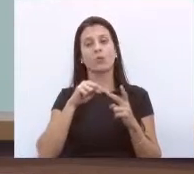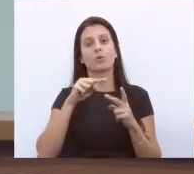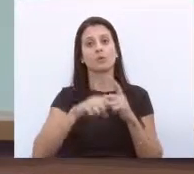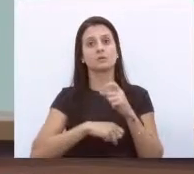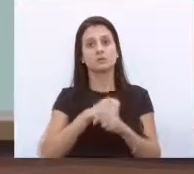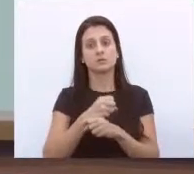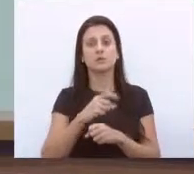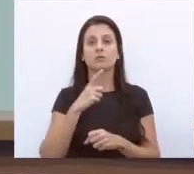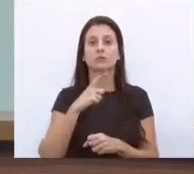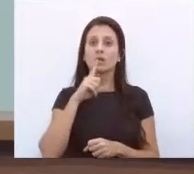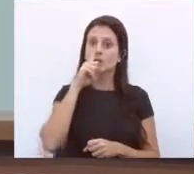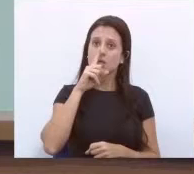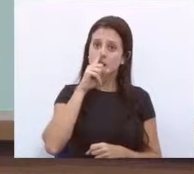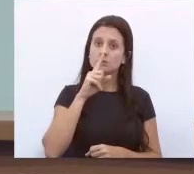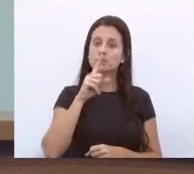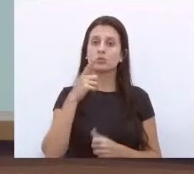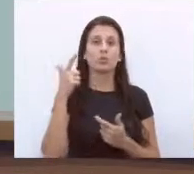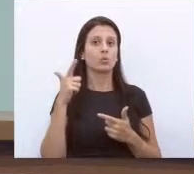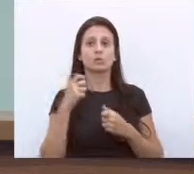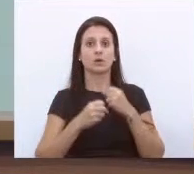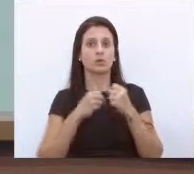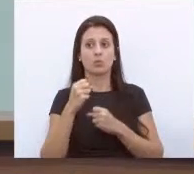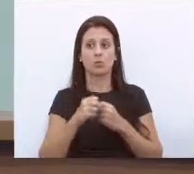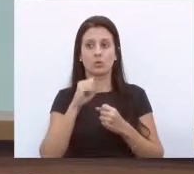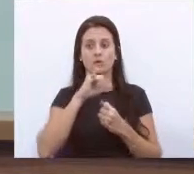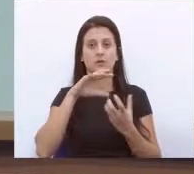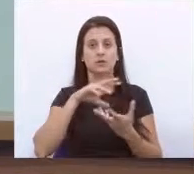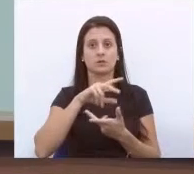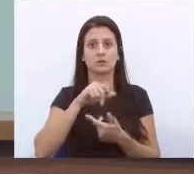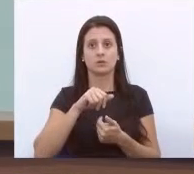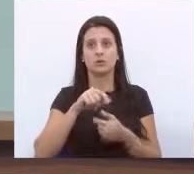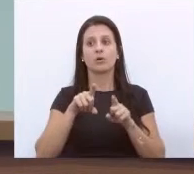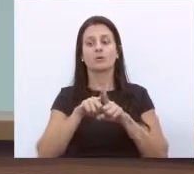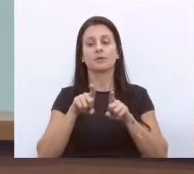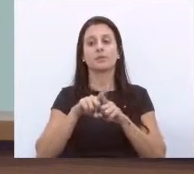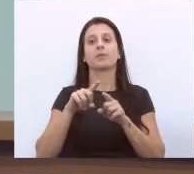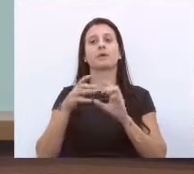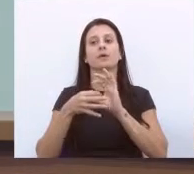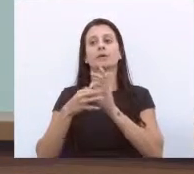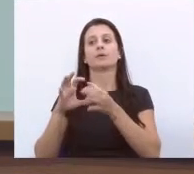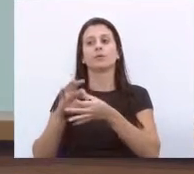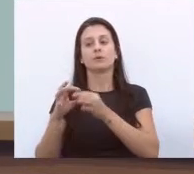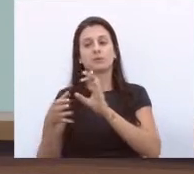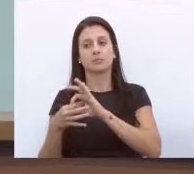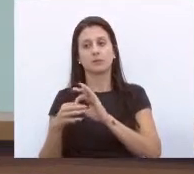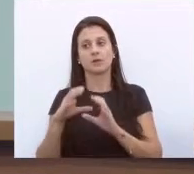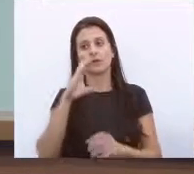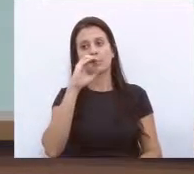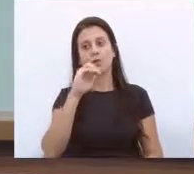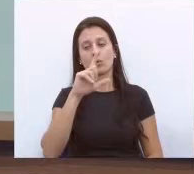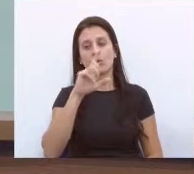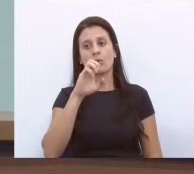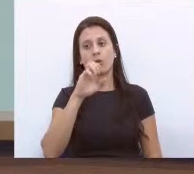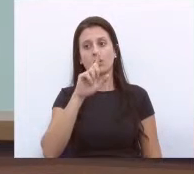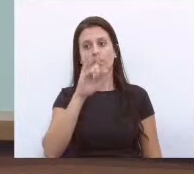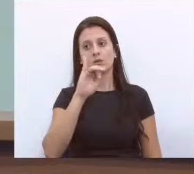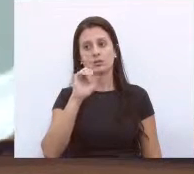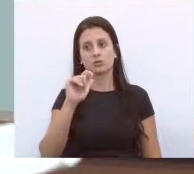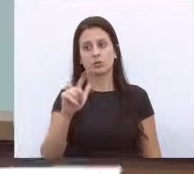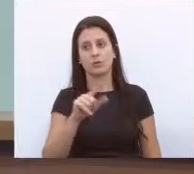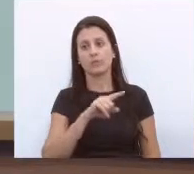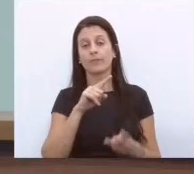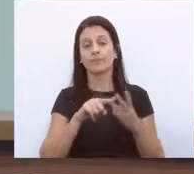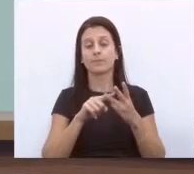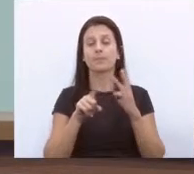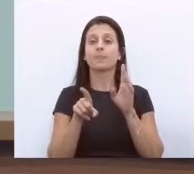ainda existe algum risco de não ter acordo internacional assim como as olimpíadas colegiais e pra